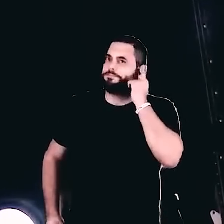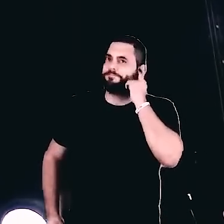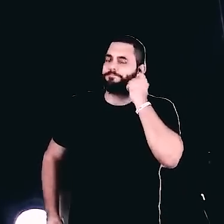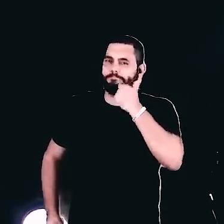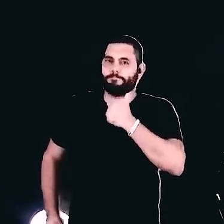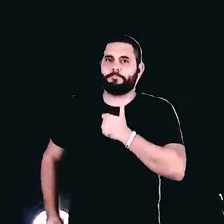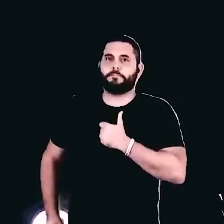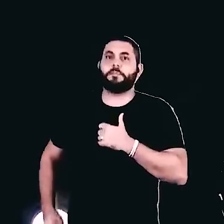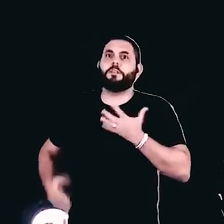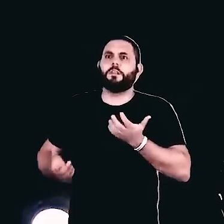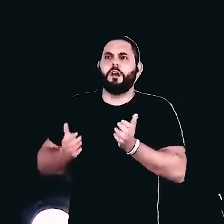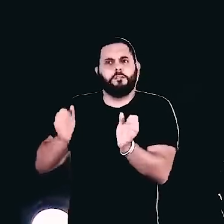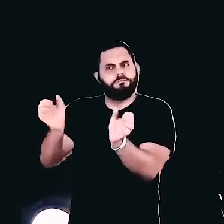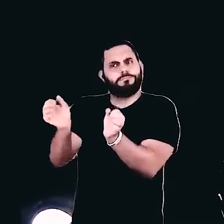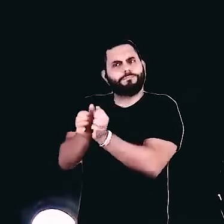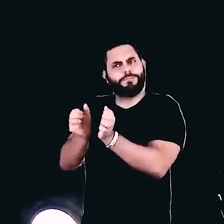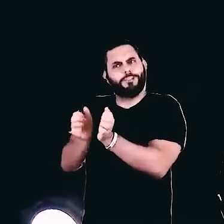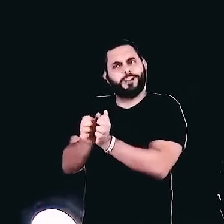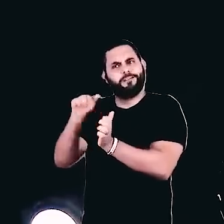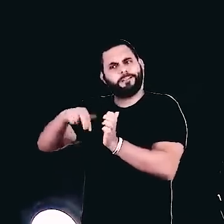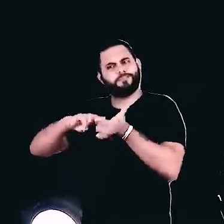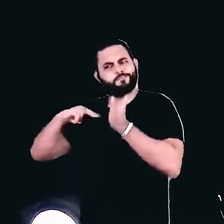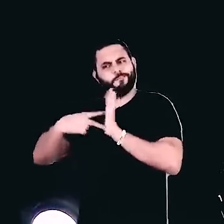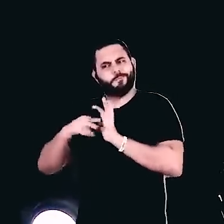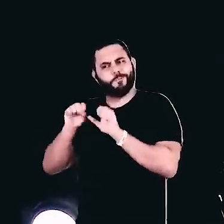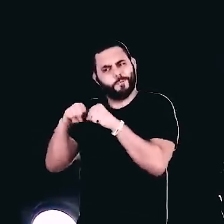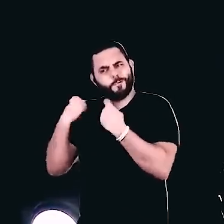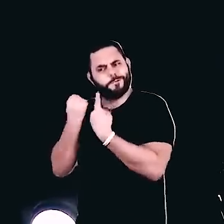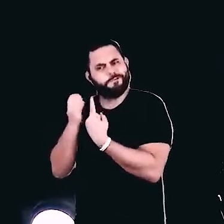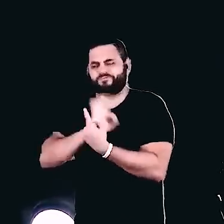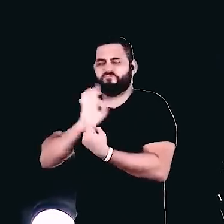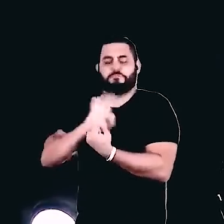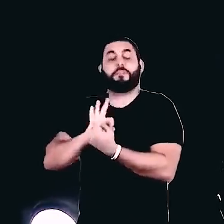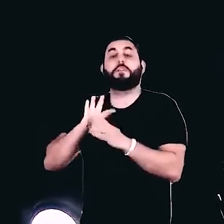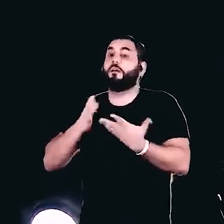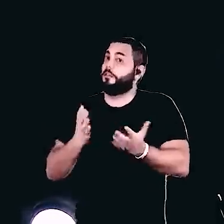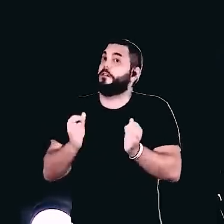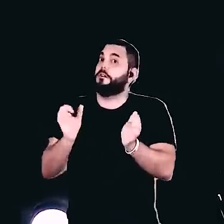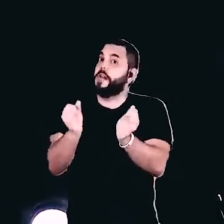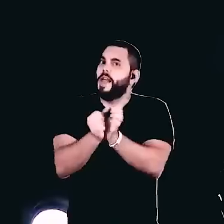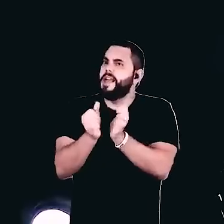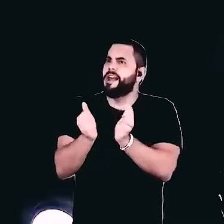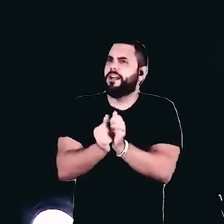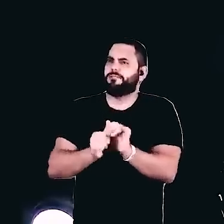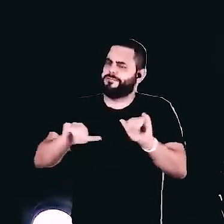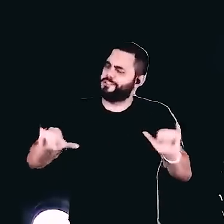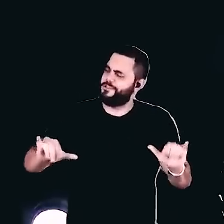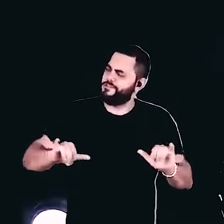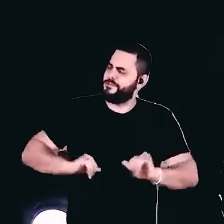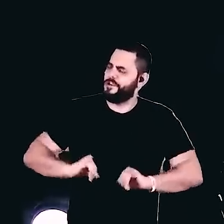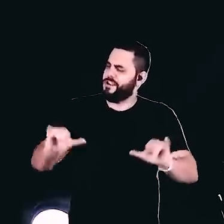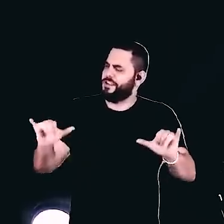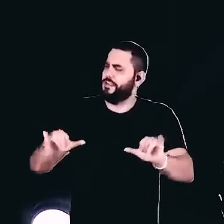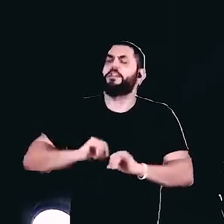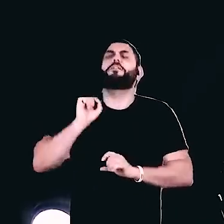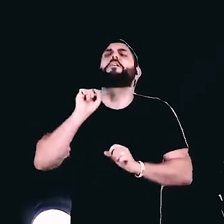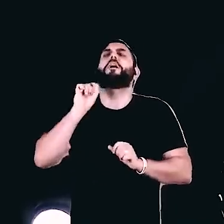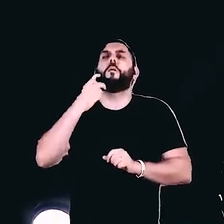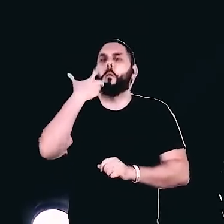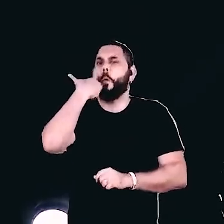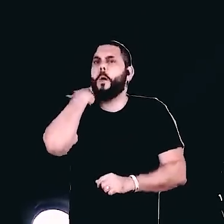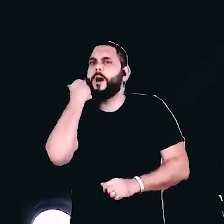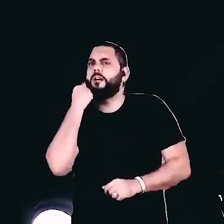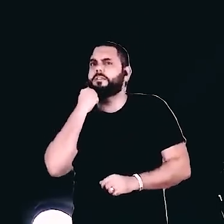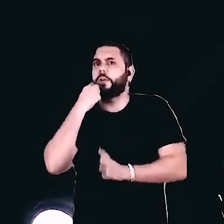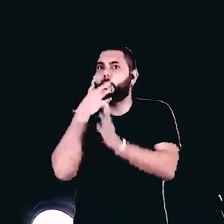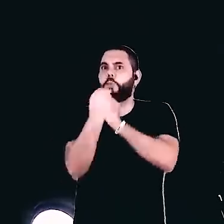um preço. Era uma compra. E quando os escravos, por sofrerem muito, às vezes roubavam seus donos